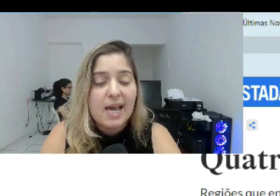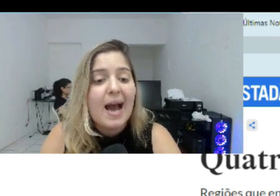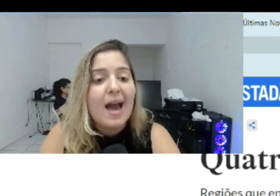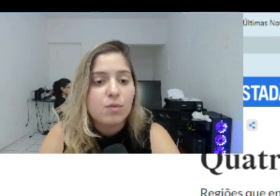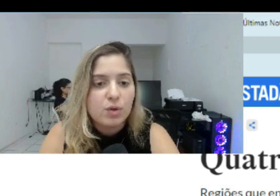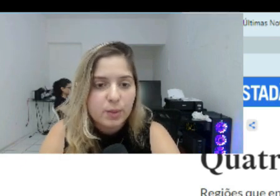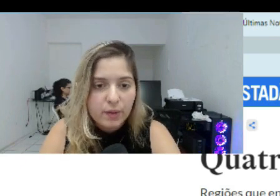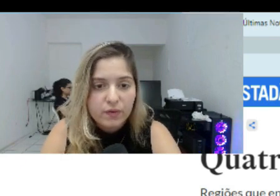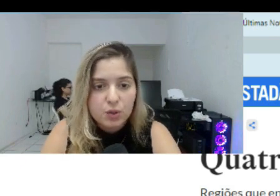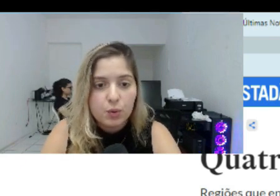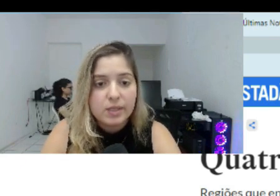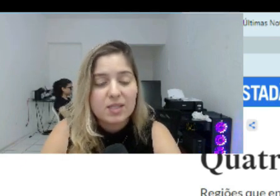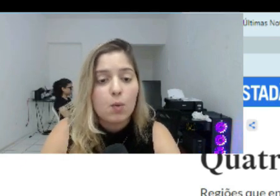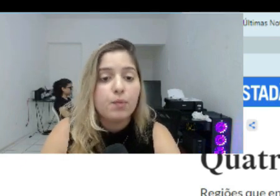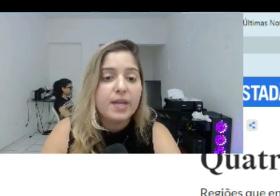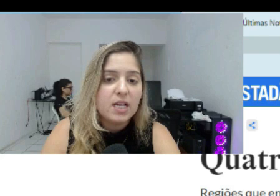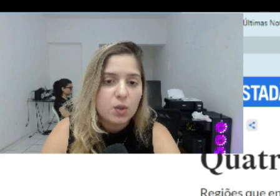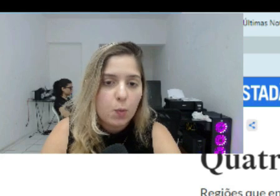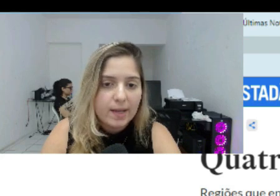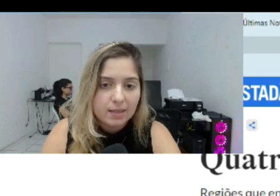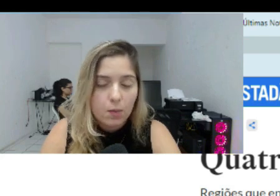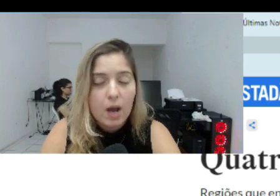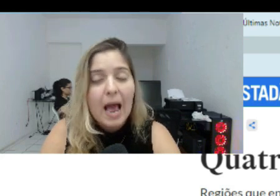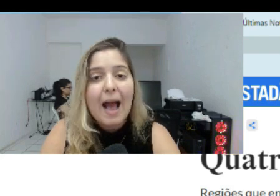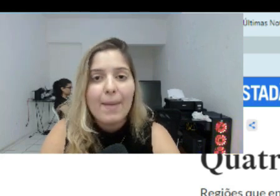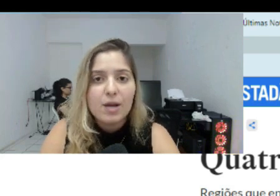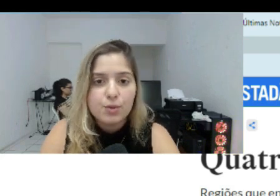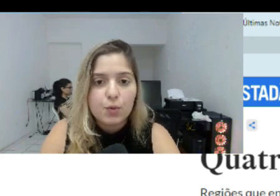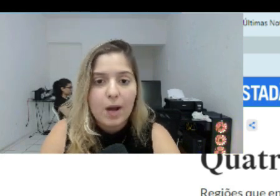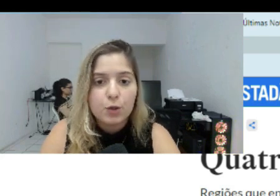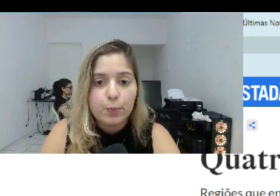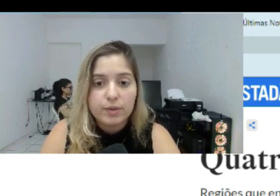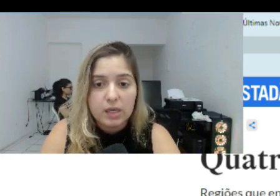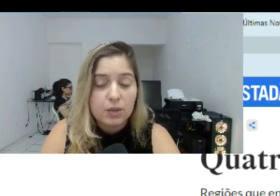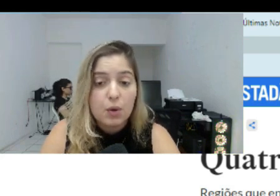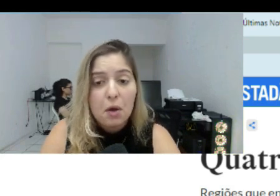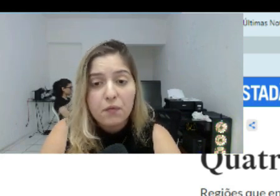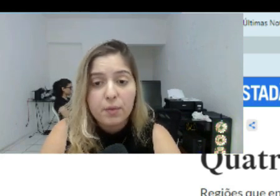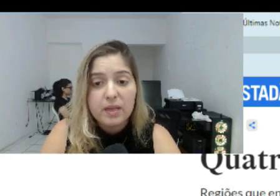que encerraram 2022 com desocupação abaixo de